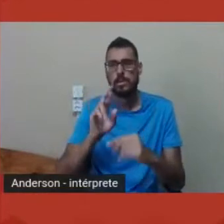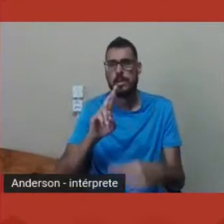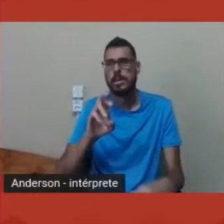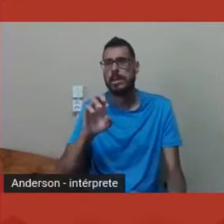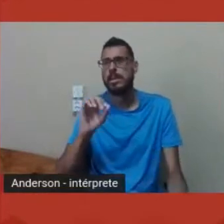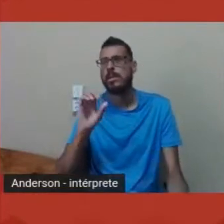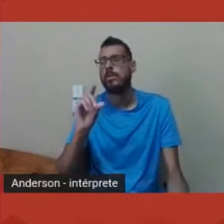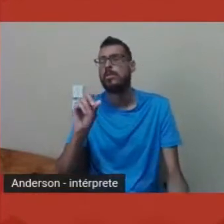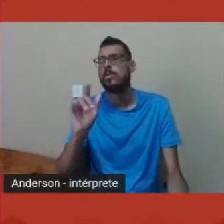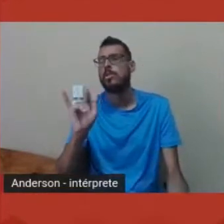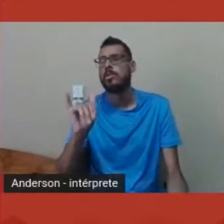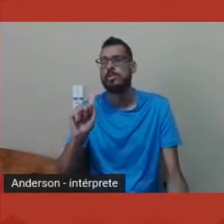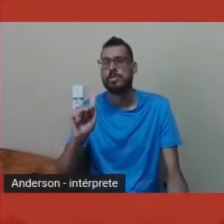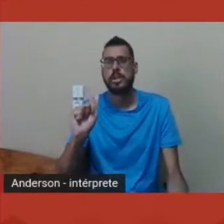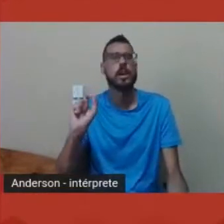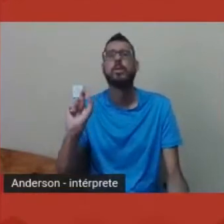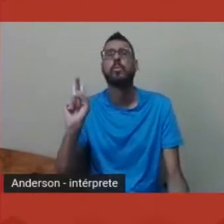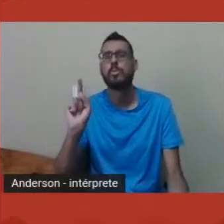reologia,